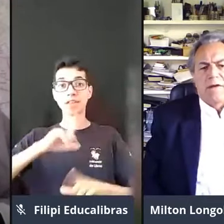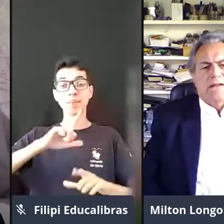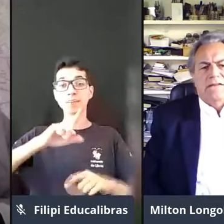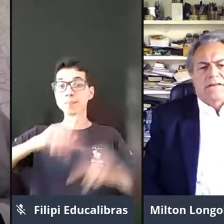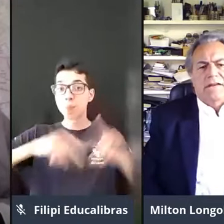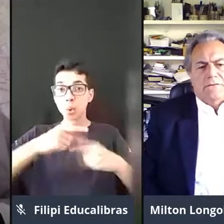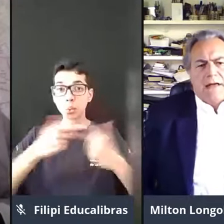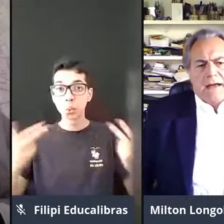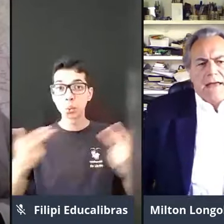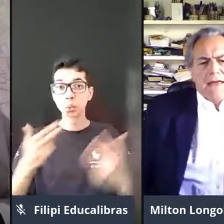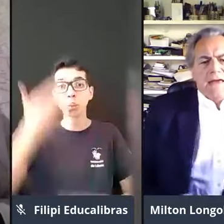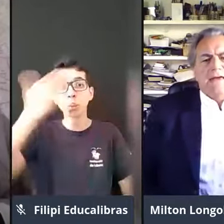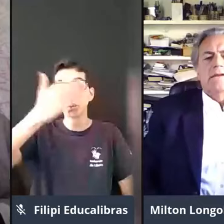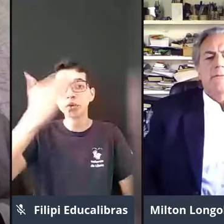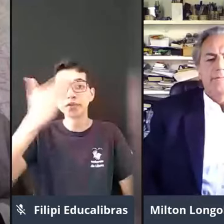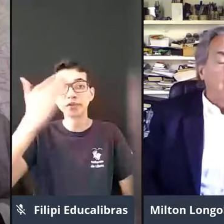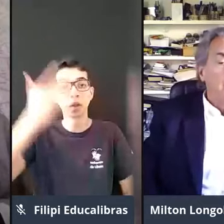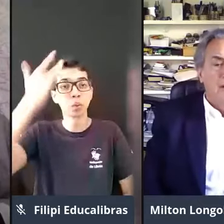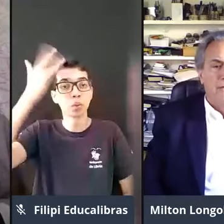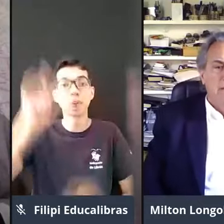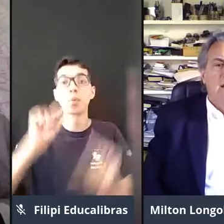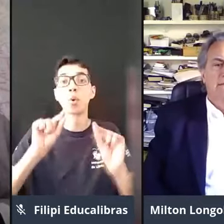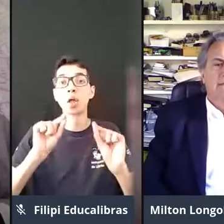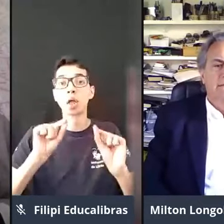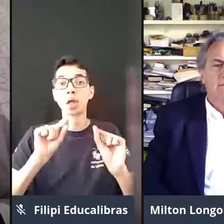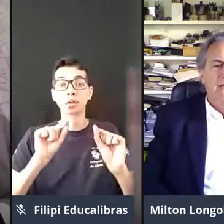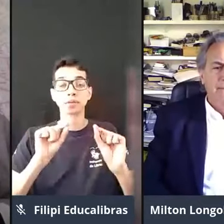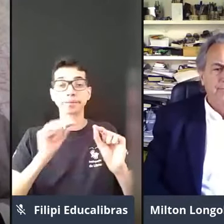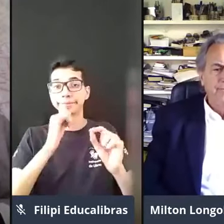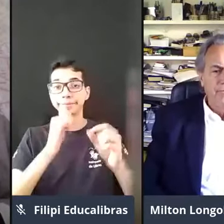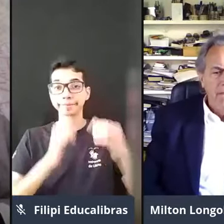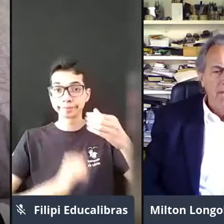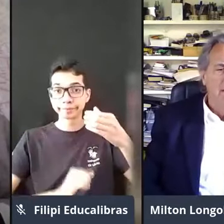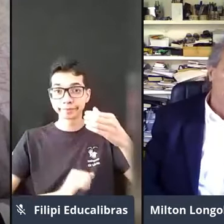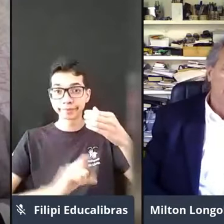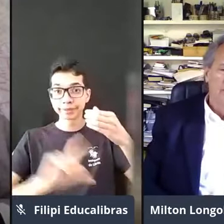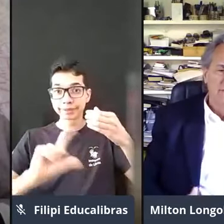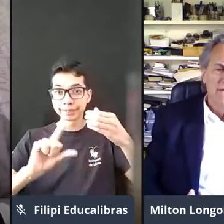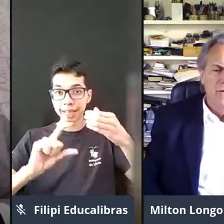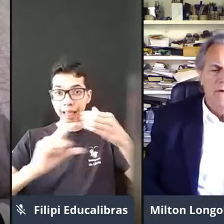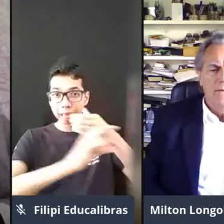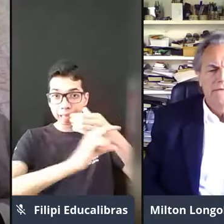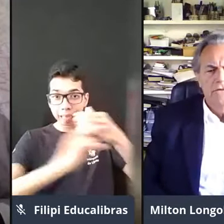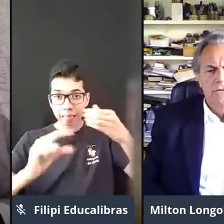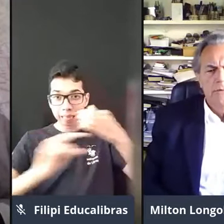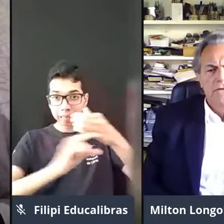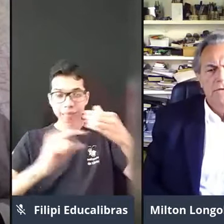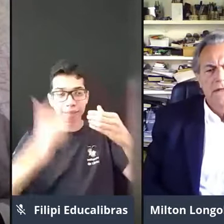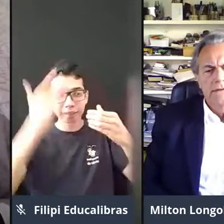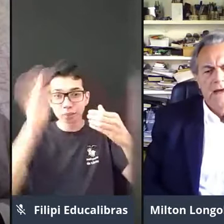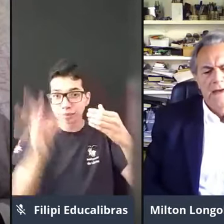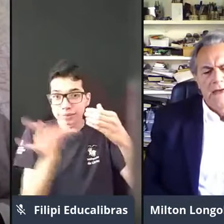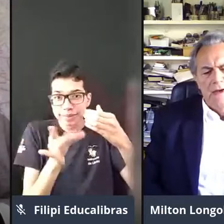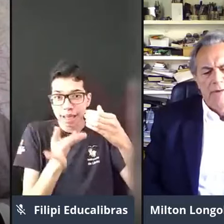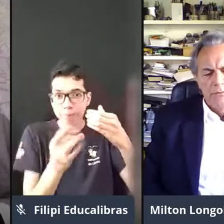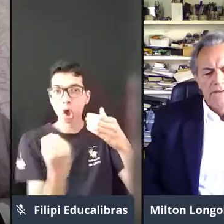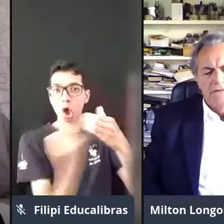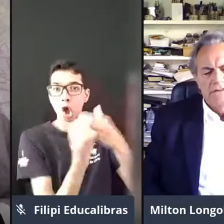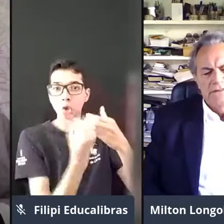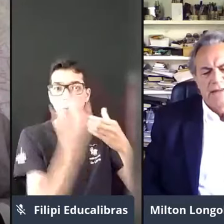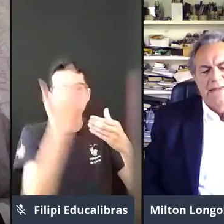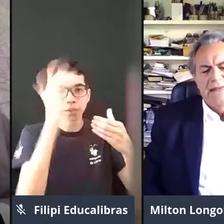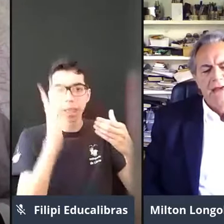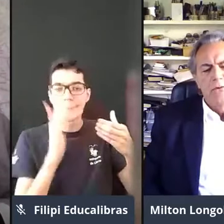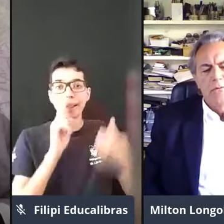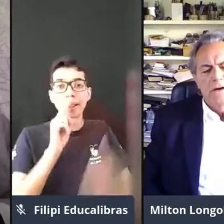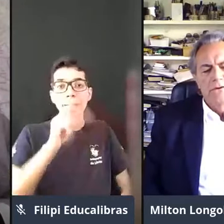serviços, você não sabe o que está escrito lá. Então, numa farmácia também, Lógico, lá você tem um farmacêutico para te orientar, mas muitas